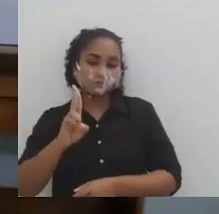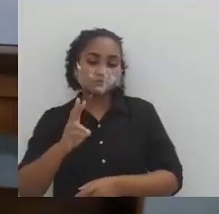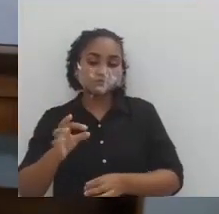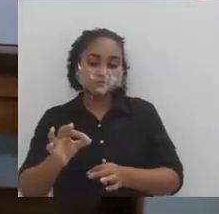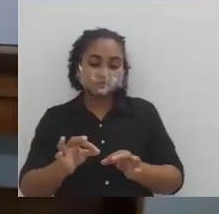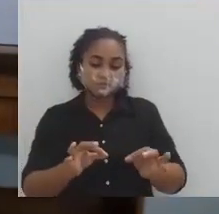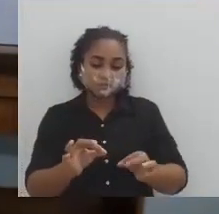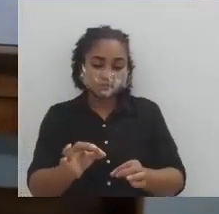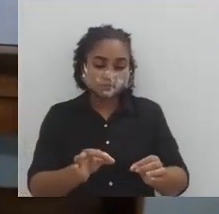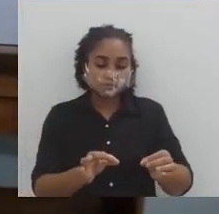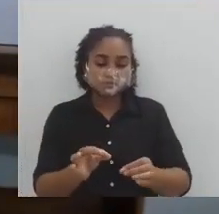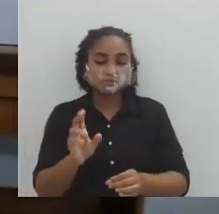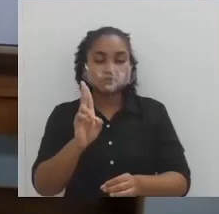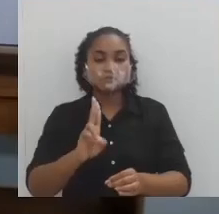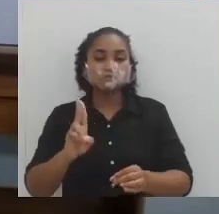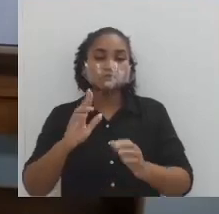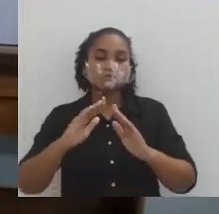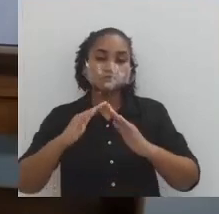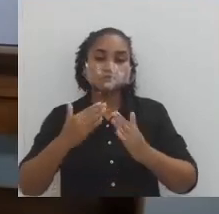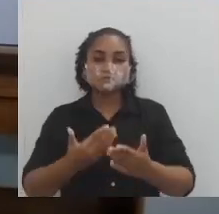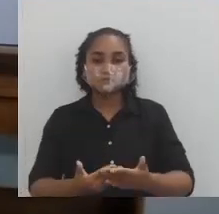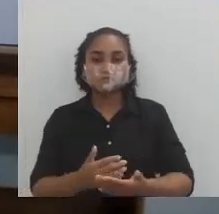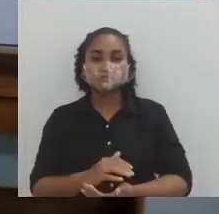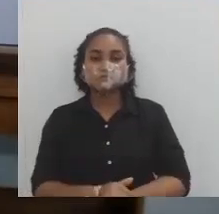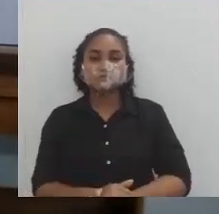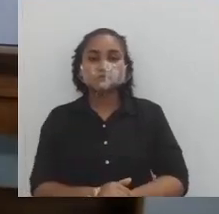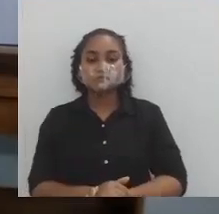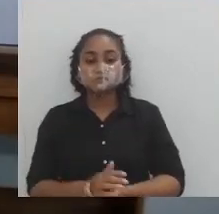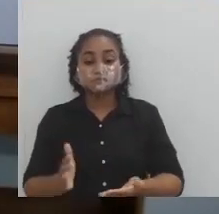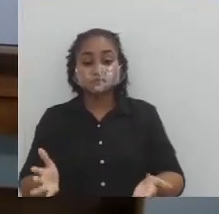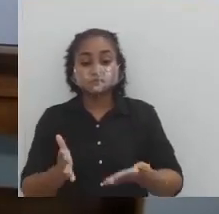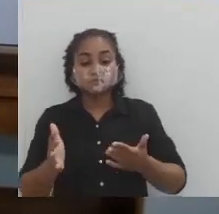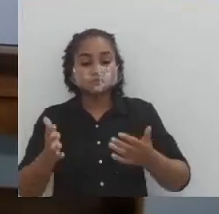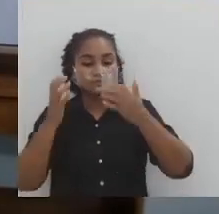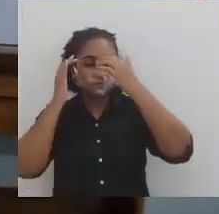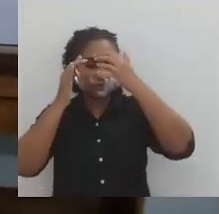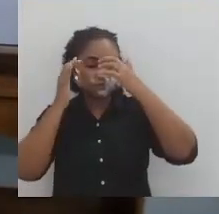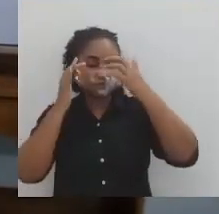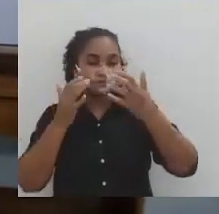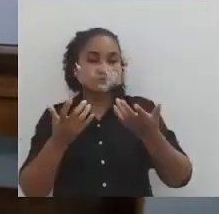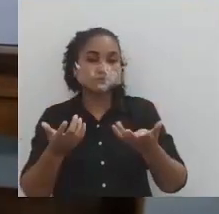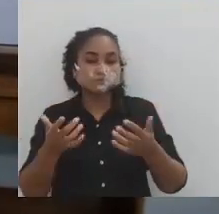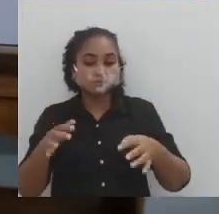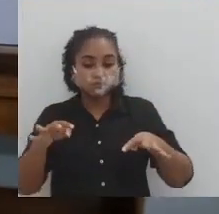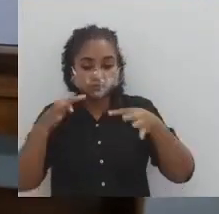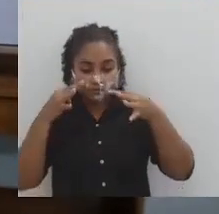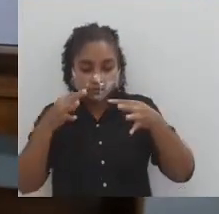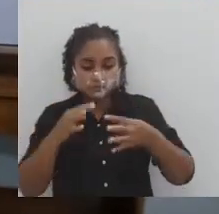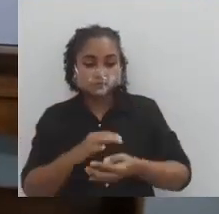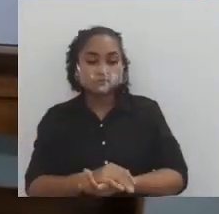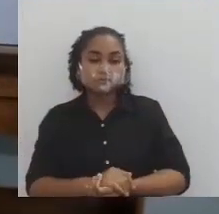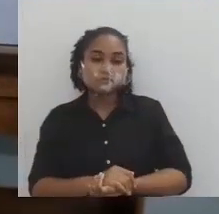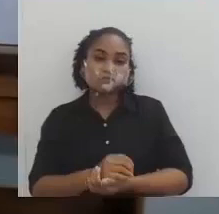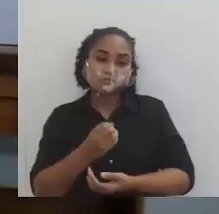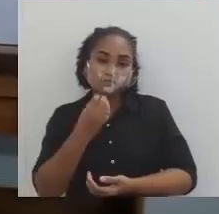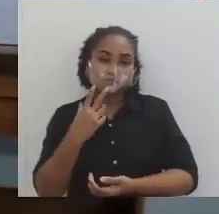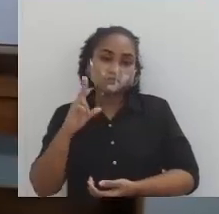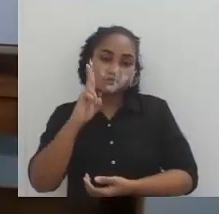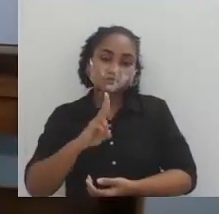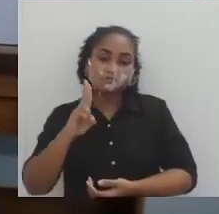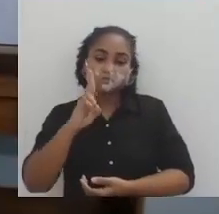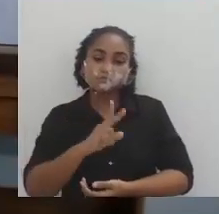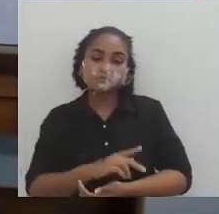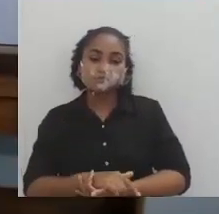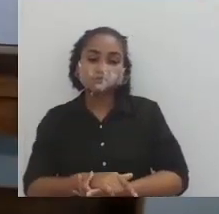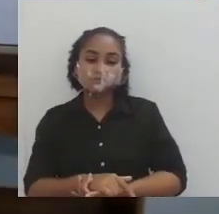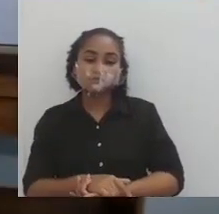nas escolas. E o xadrez também estimula muito o seu raciocínio, concentração. É um jogo que é usado, mas deveria